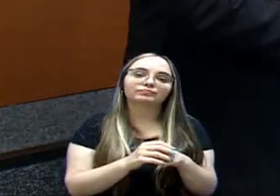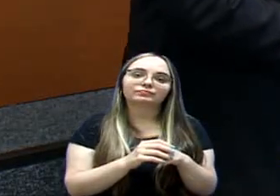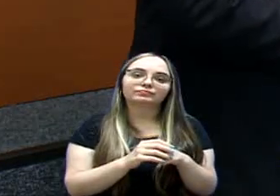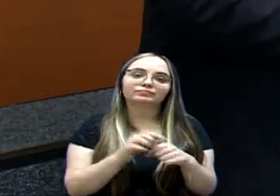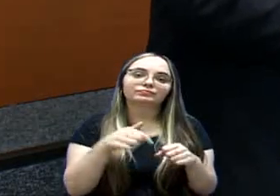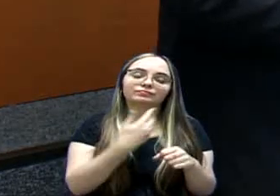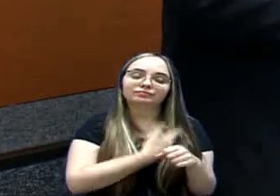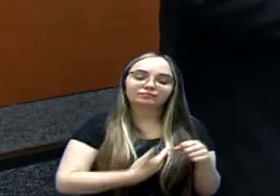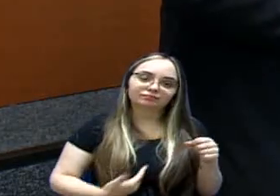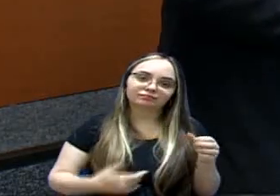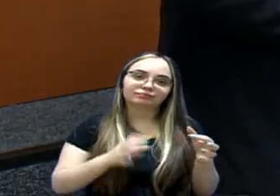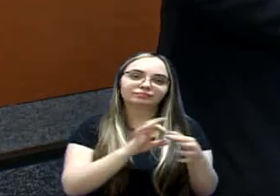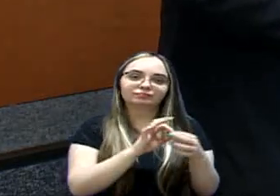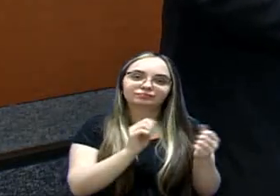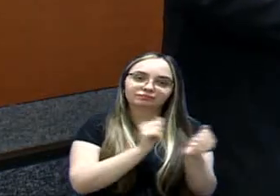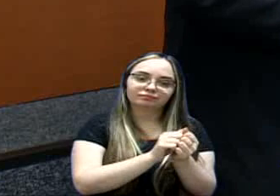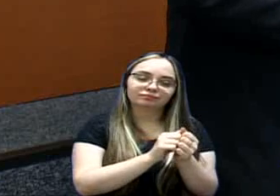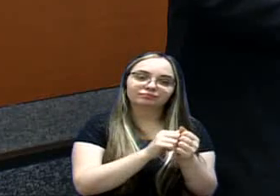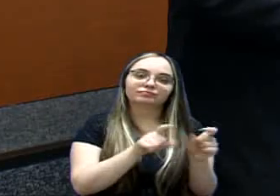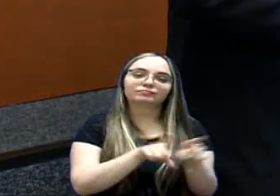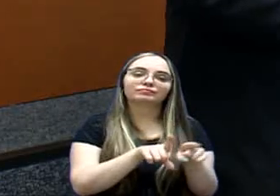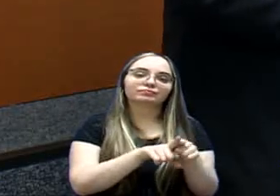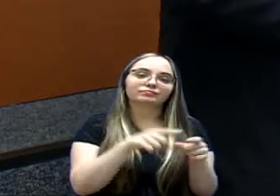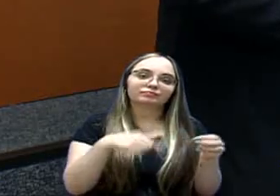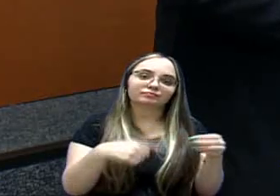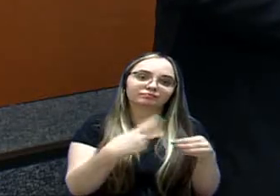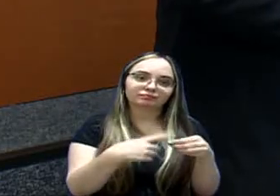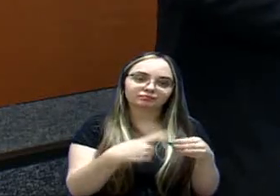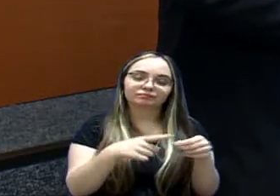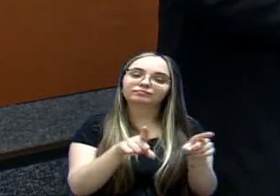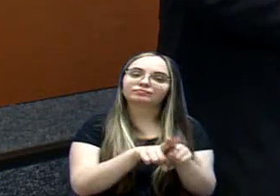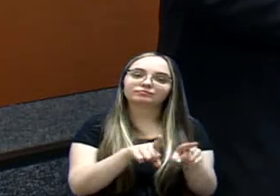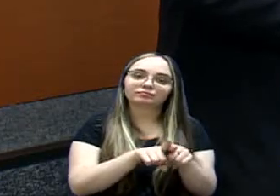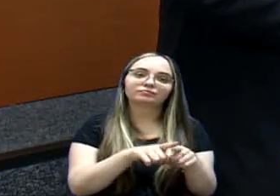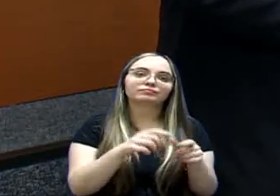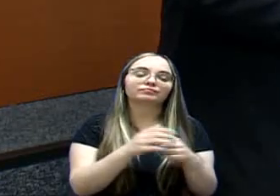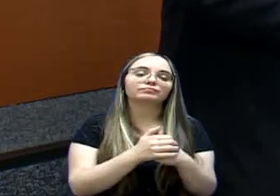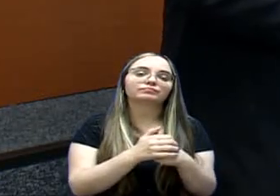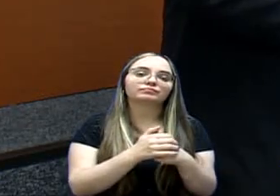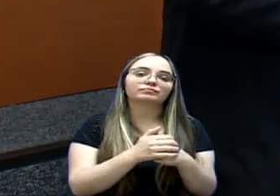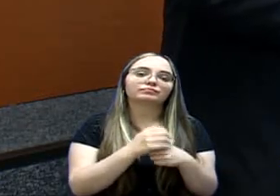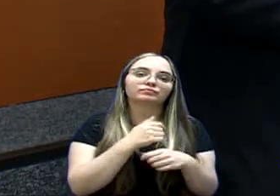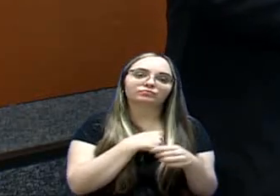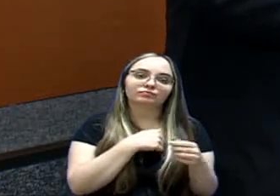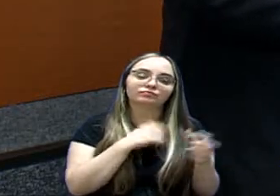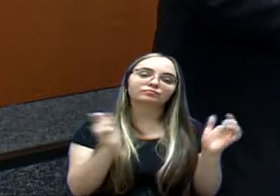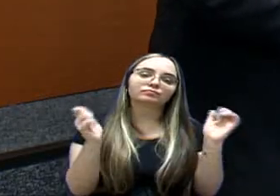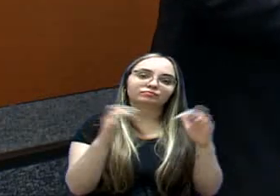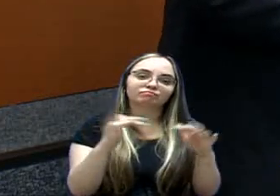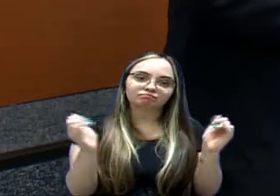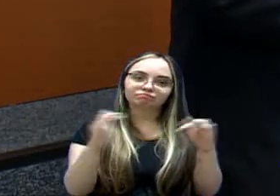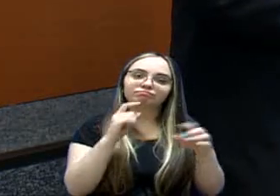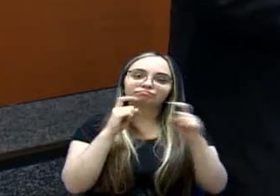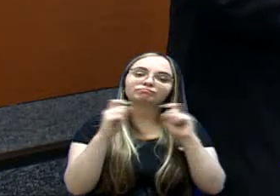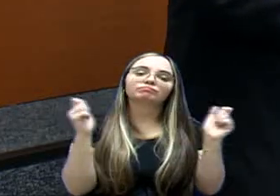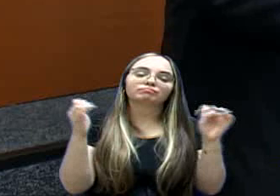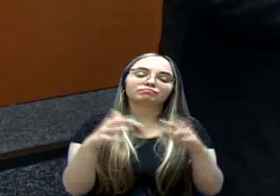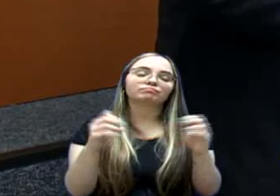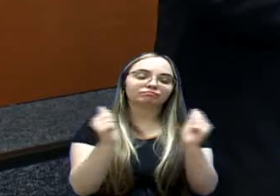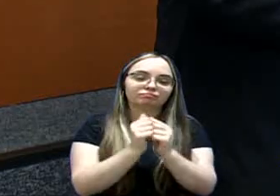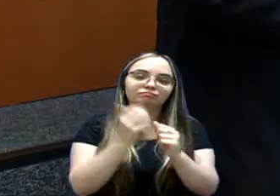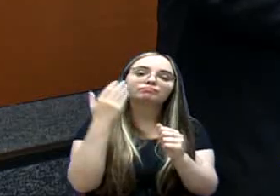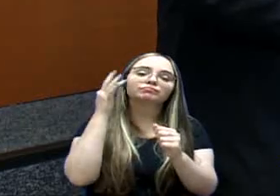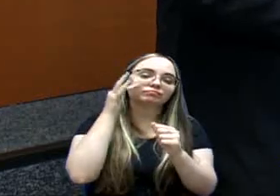ao governo do estado, ao município também, tem o vereador Cícero João, participei das audiências públicas aqui junto, acho que o vereador Fausto